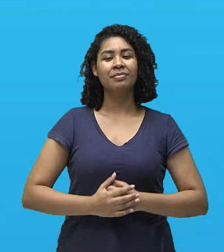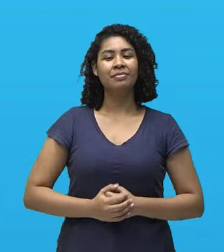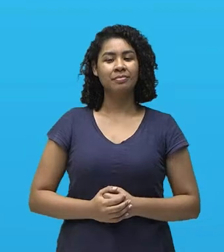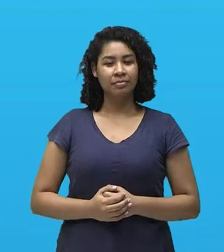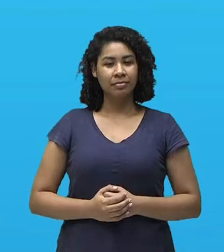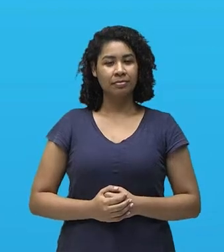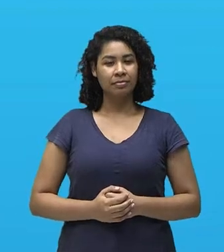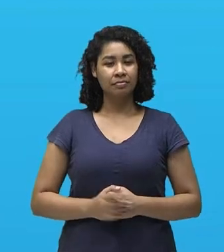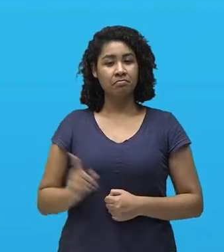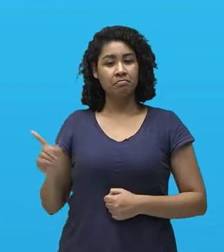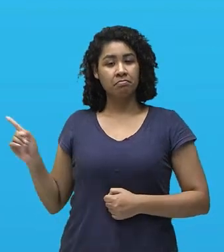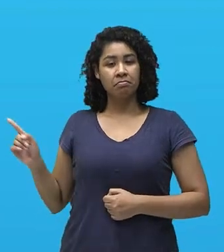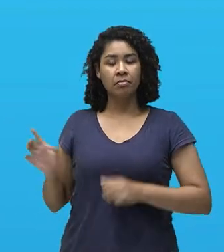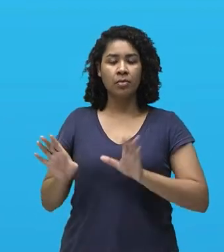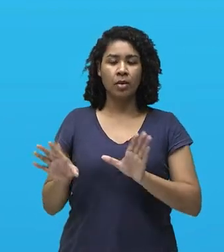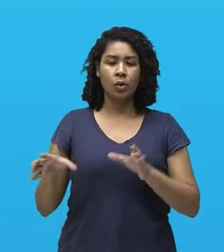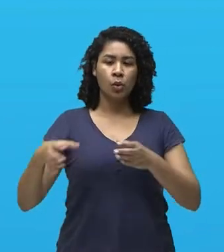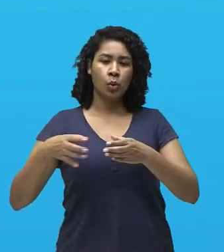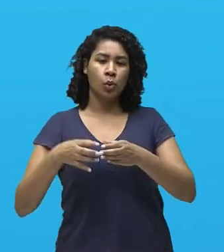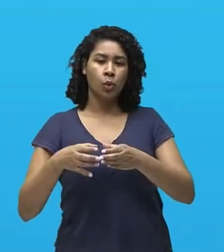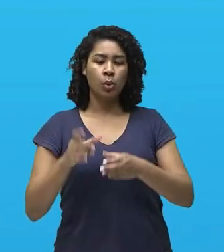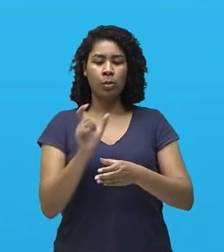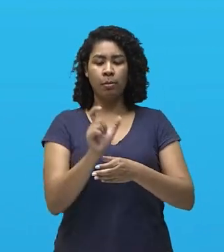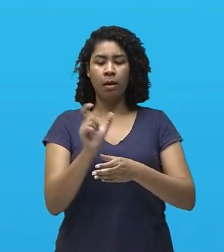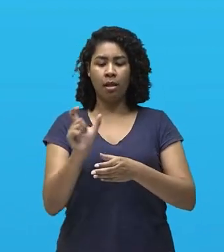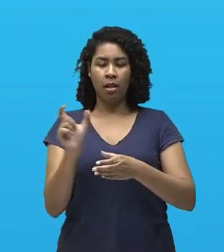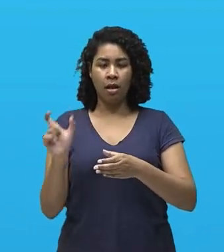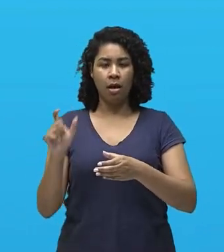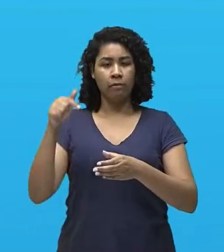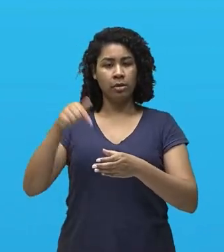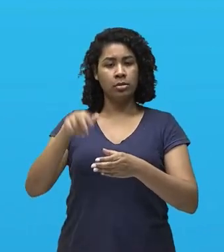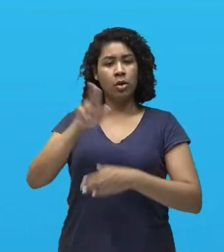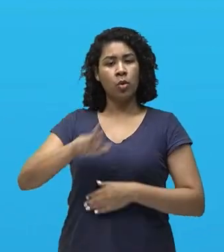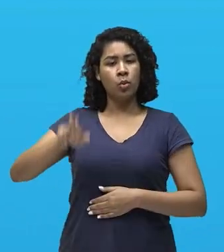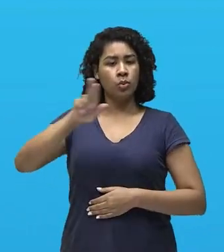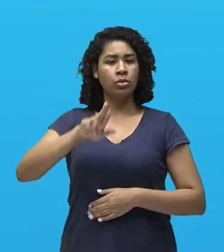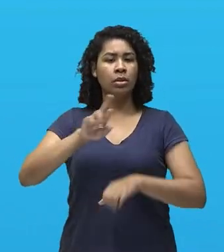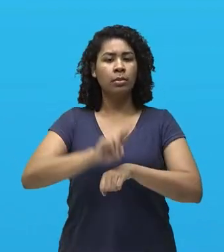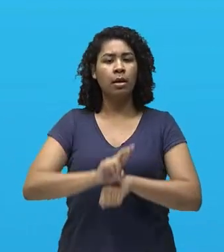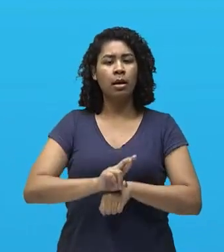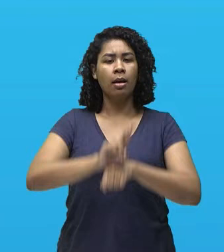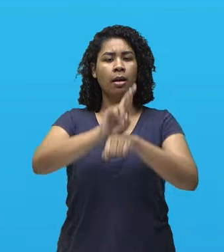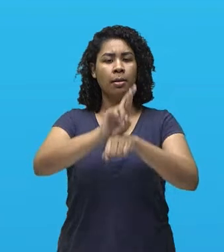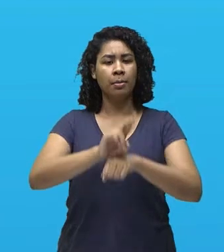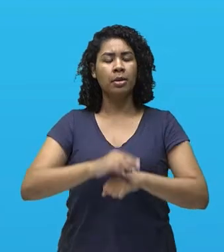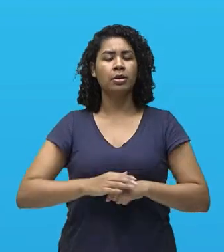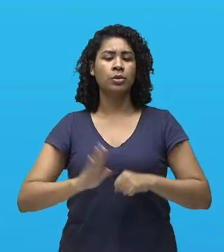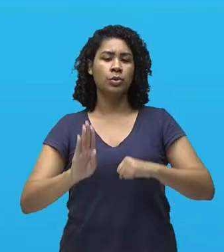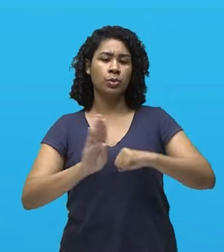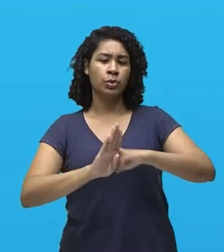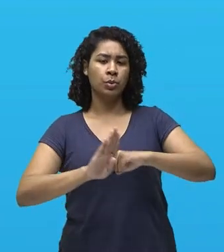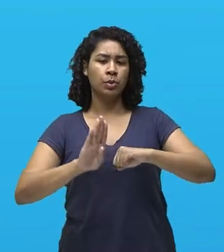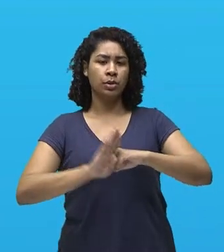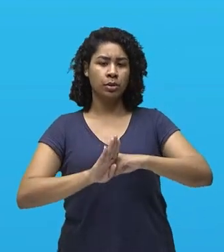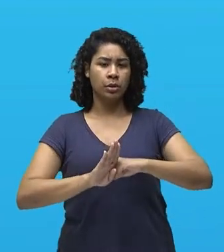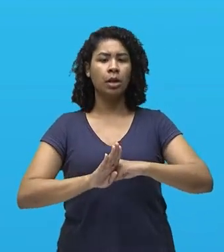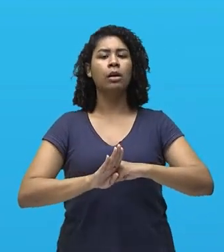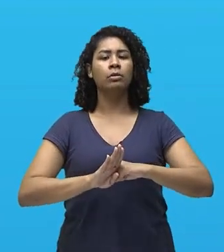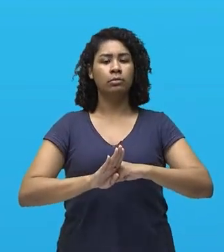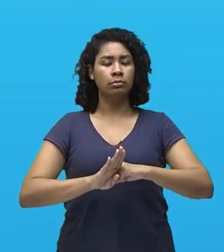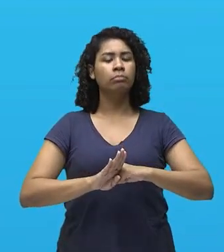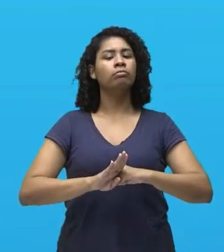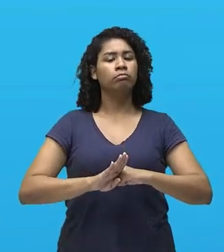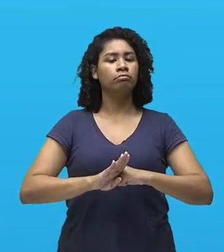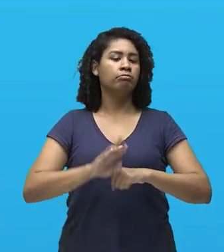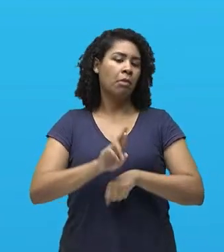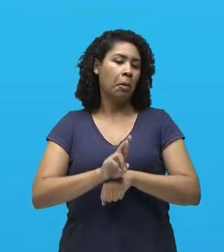são uma classe de palavras utilizada para representar um substantivo com a mesma